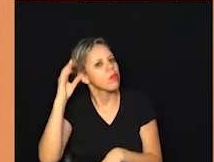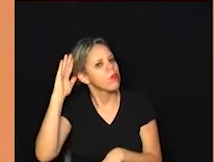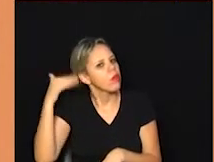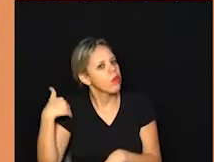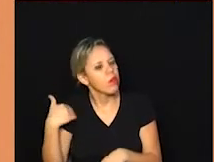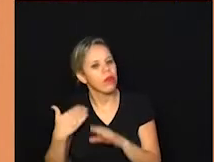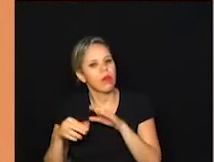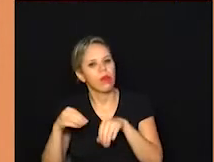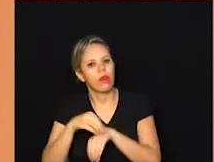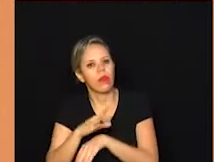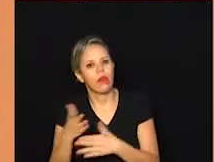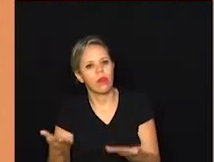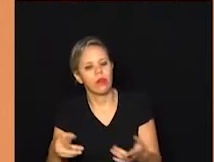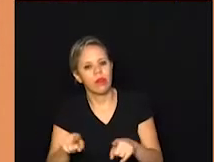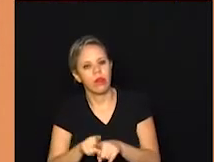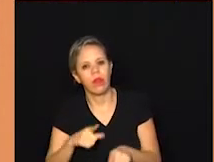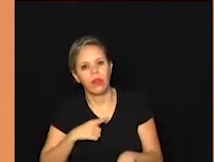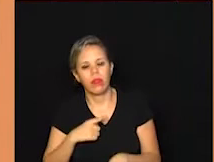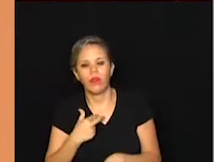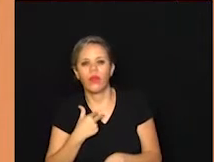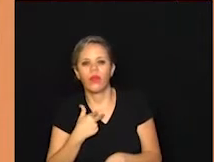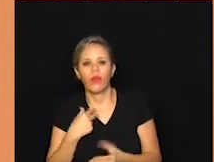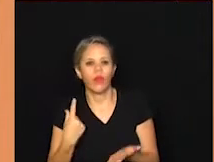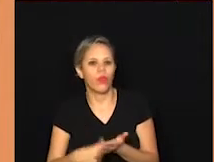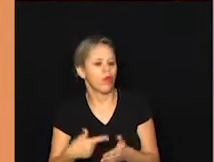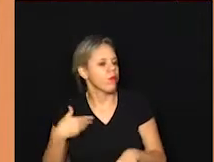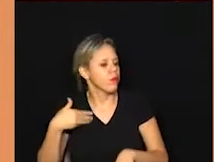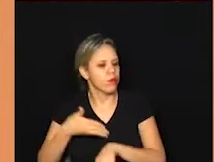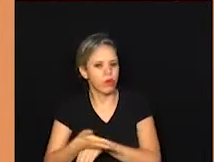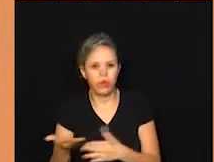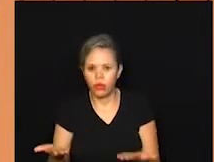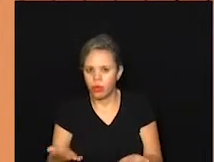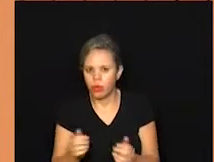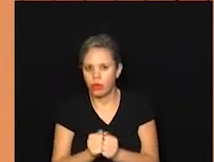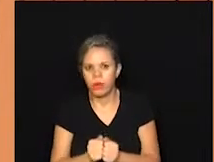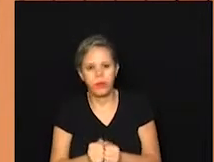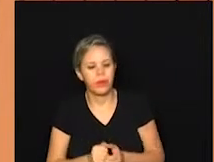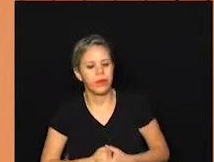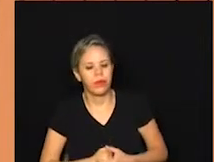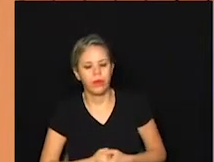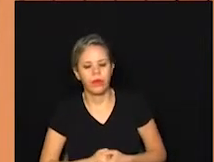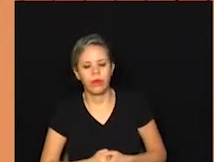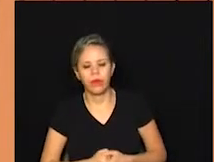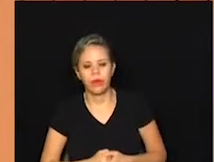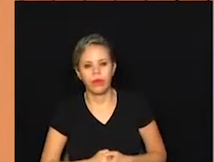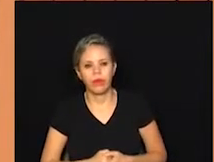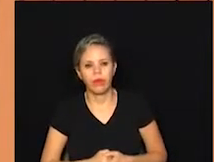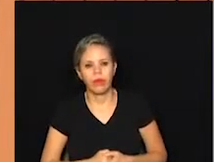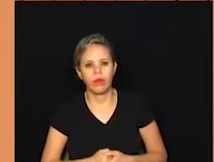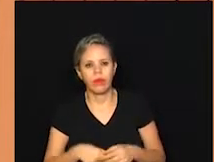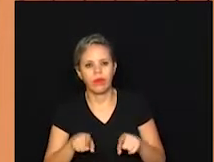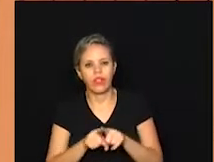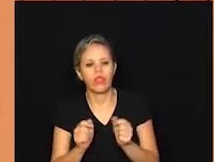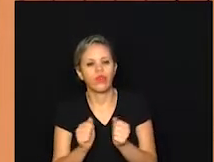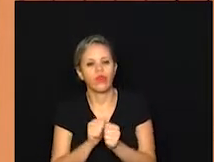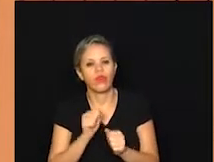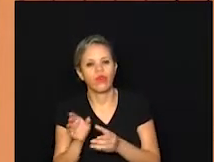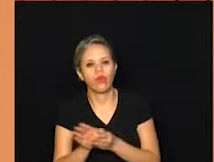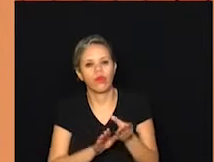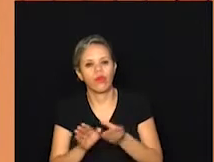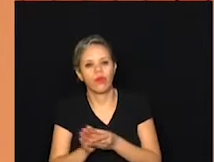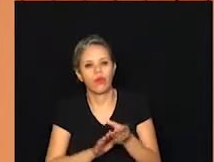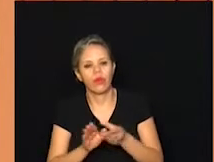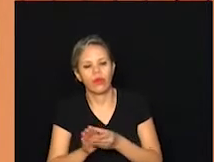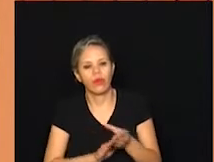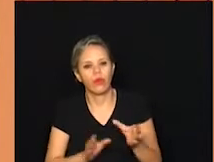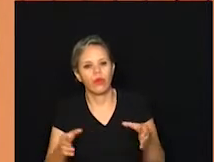uma mensagem que também que teve um imprevisto, por isso que ela não está participando hoje conosco. E também junto ao conselho, né? O Conselho